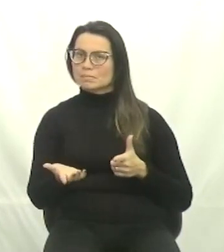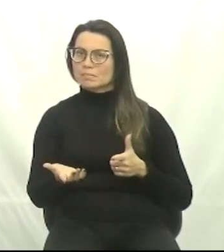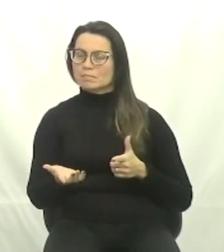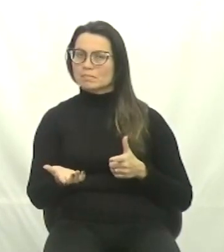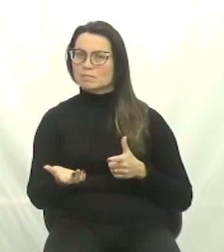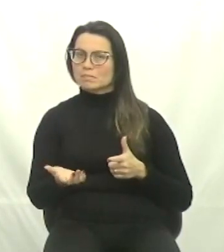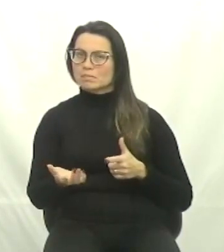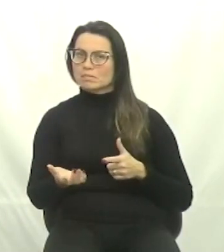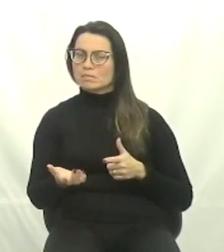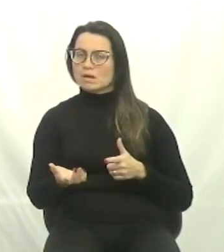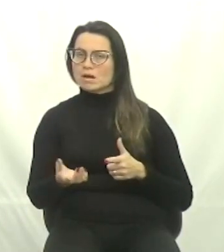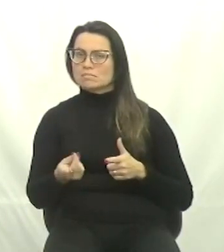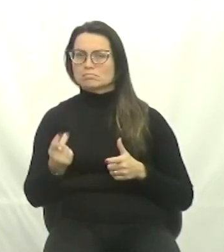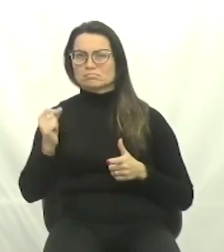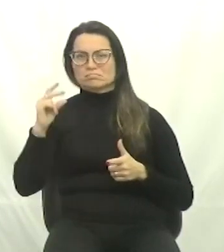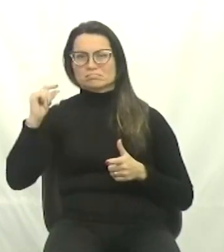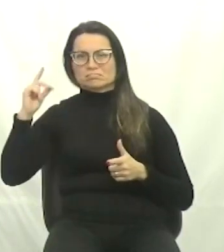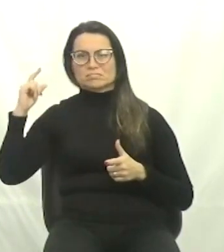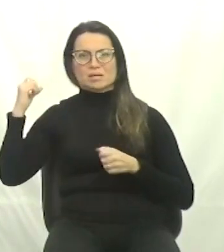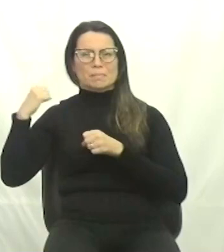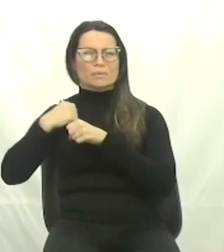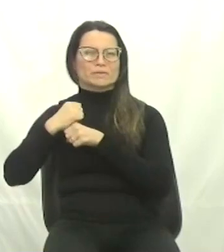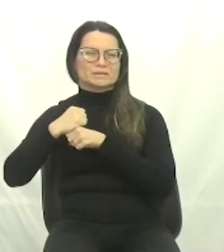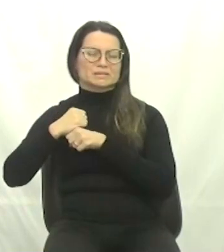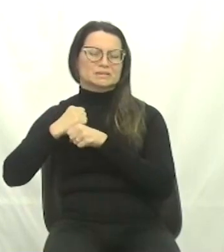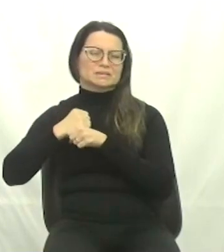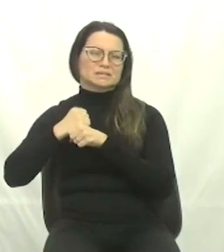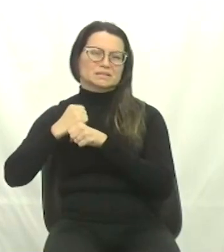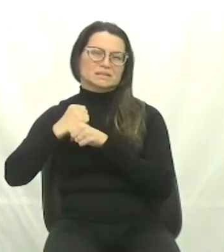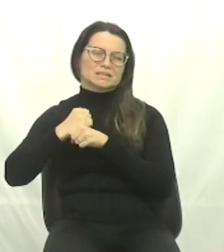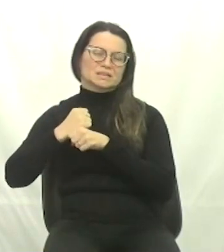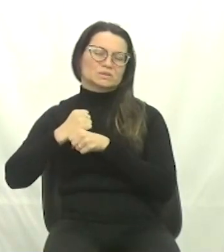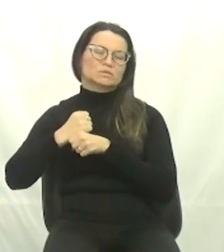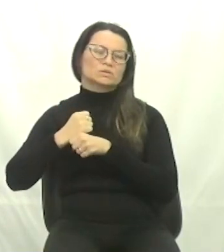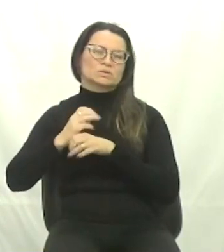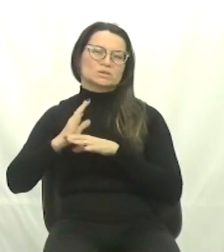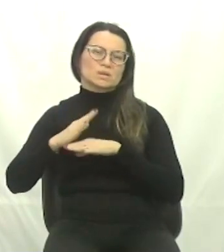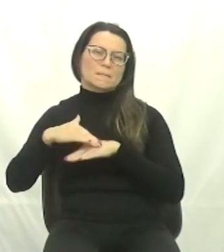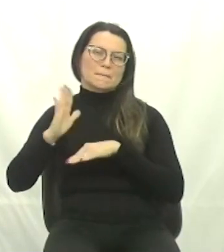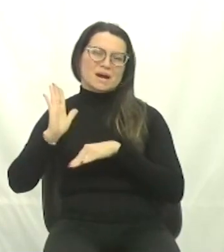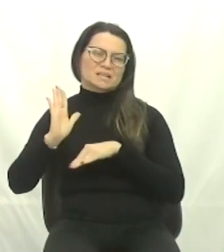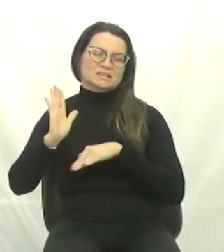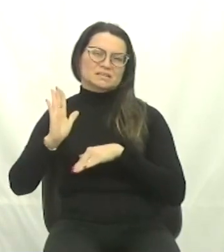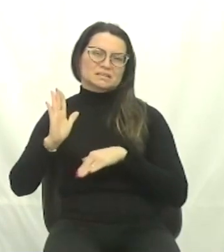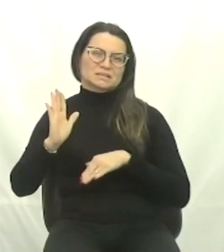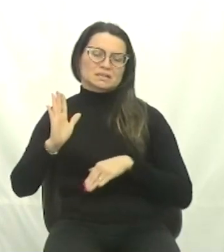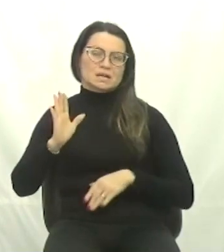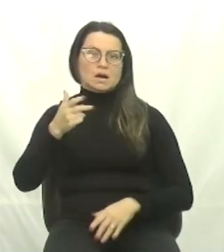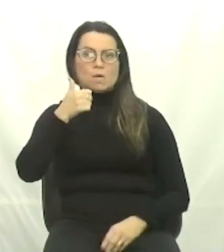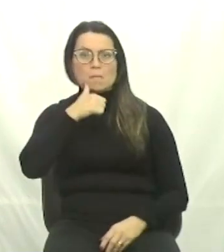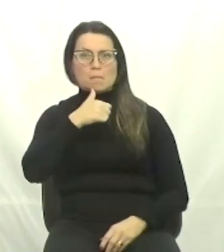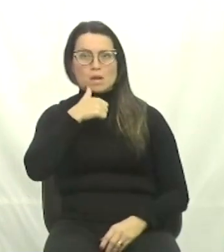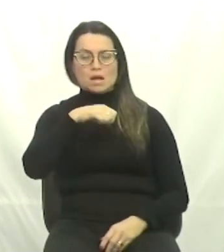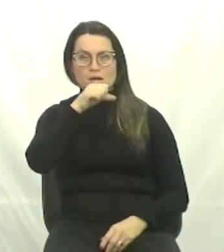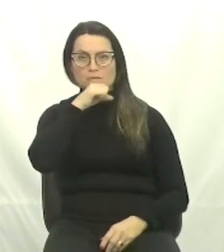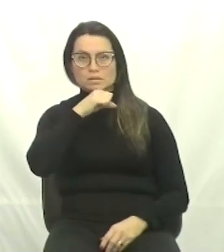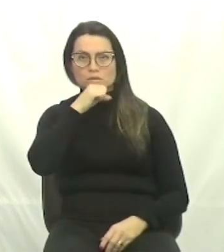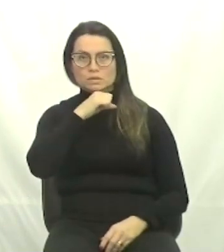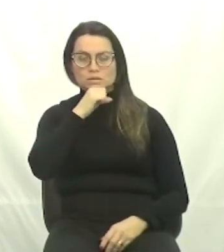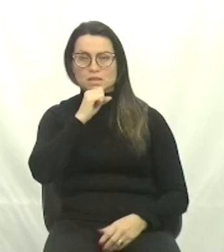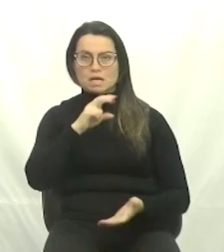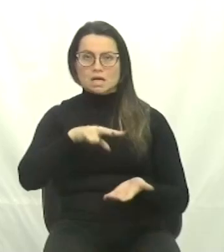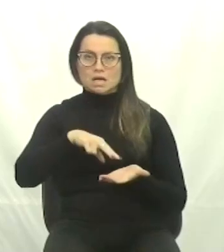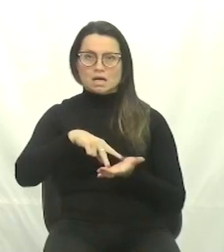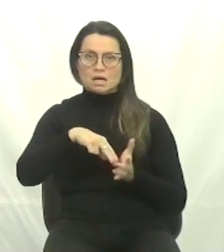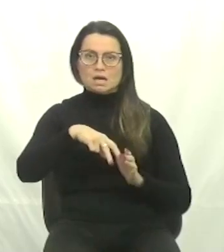faz algum tempo, mais de ano, gente. Uma senhora idosa, verdade, uma senhora idosa acabou